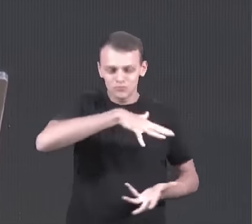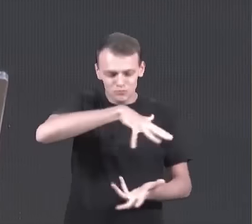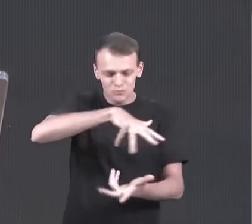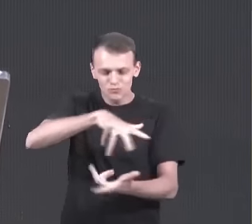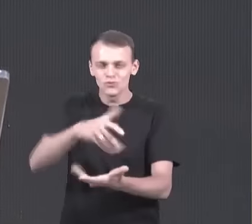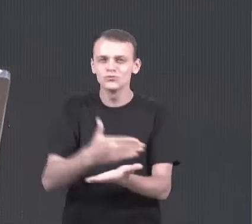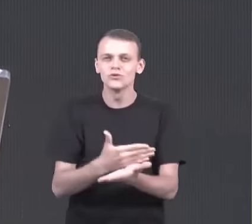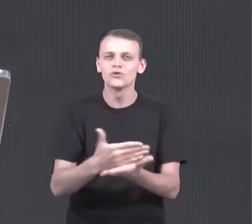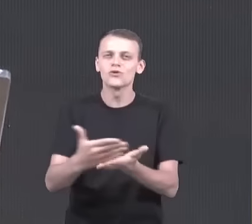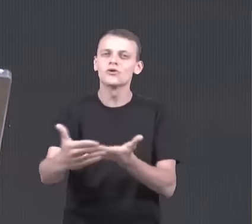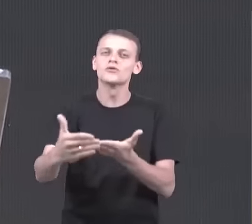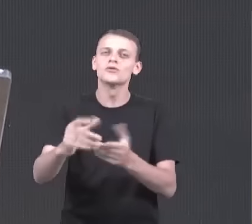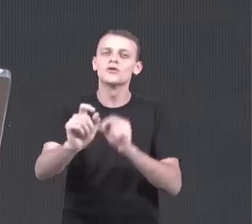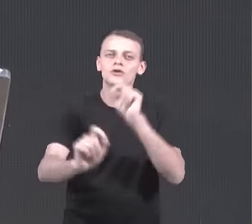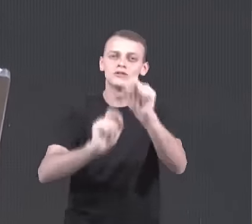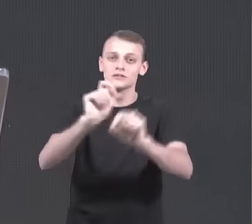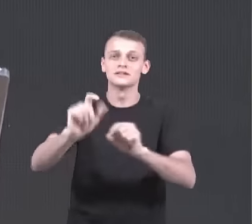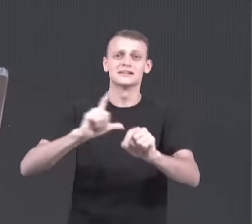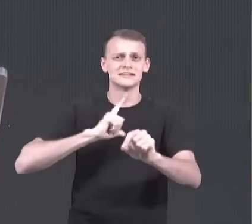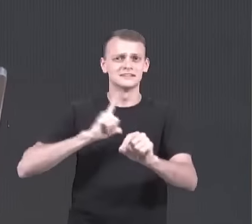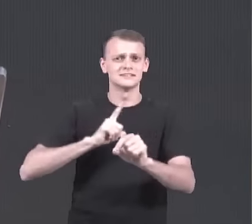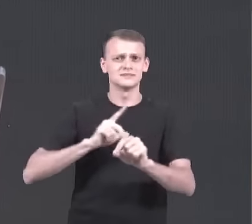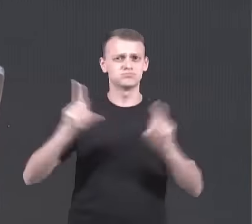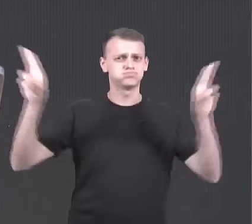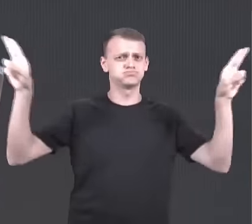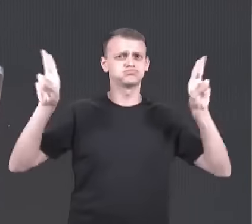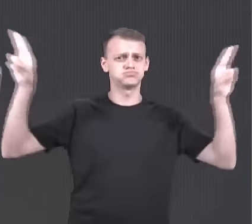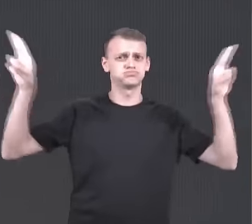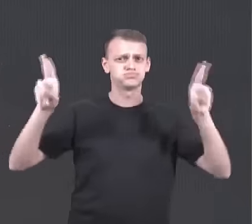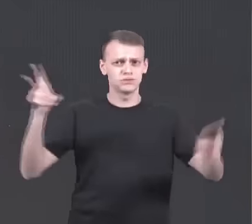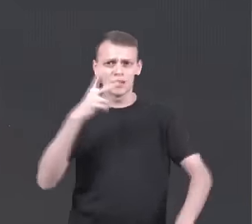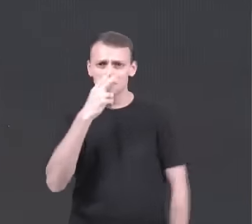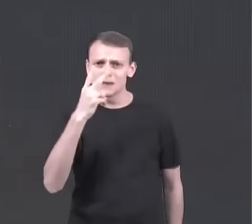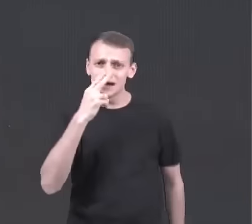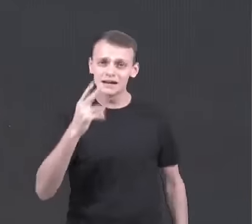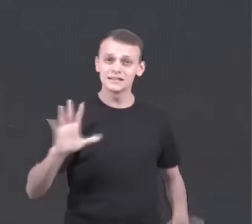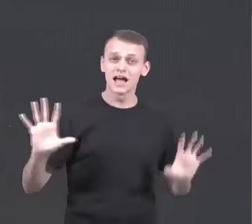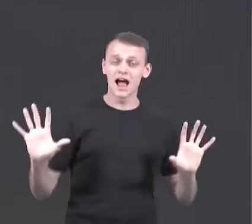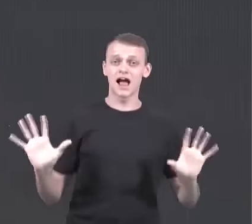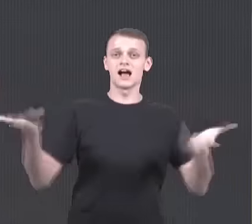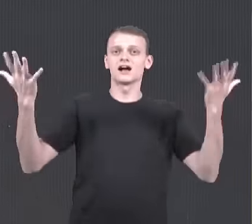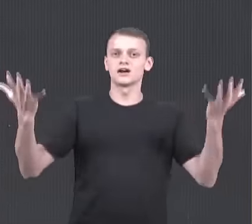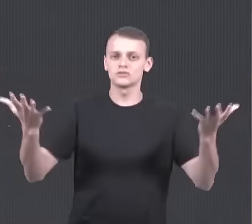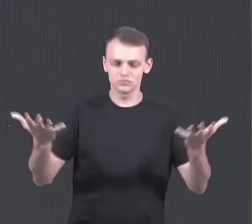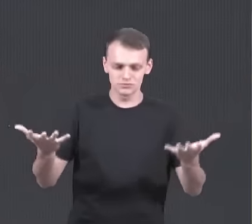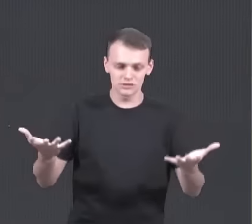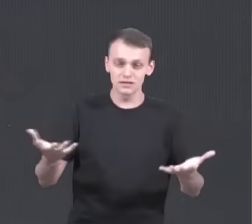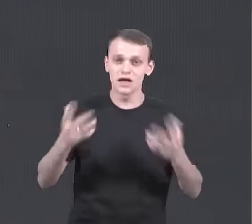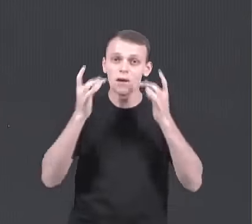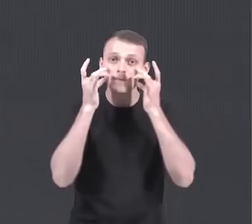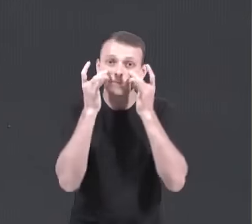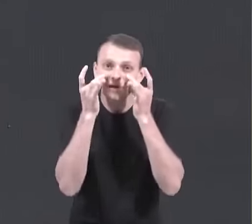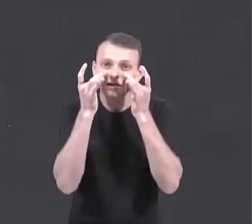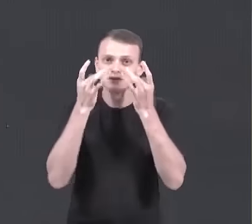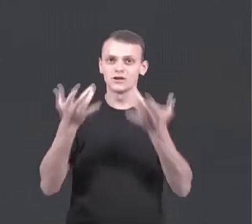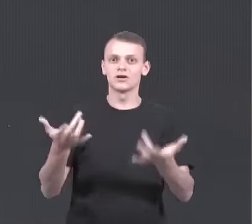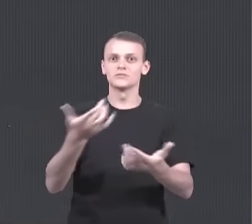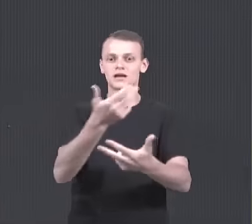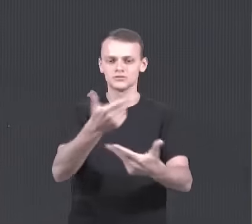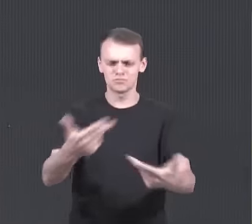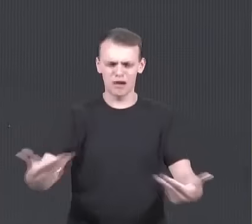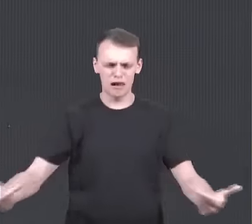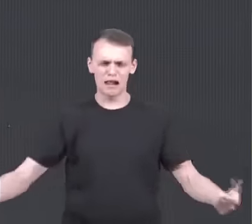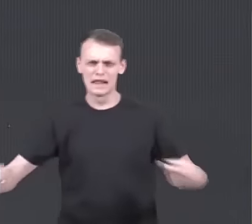nasce a partir de muitas crises. Da mesma forma que isso acontece conosco, pessoalmente, por meio de